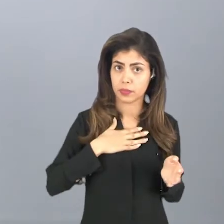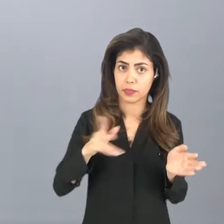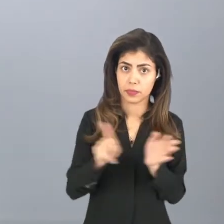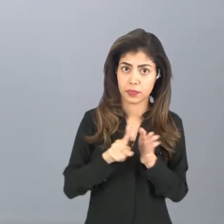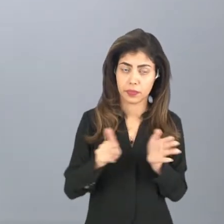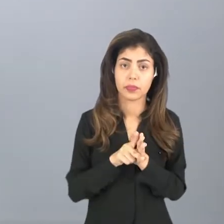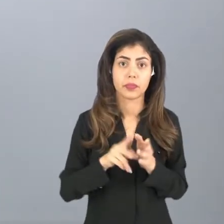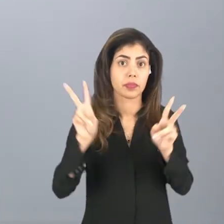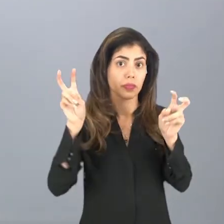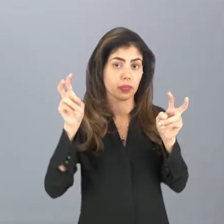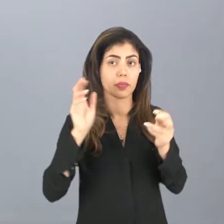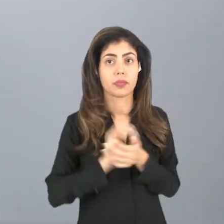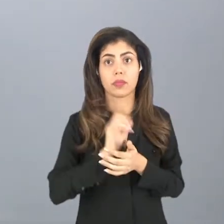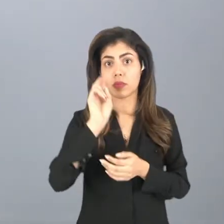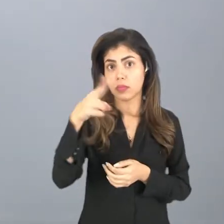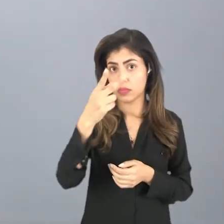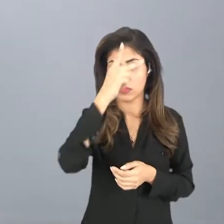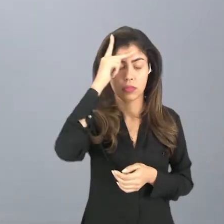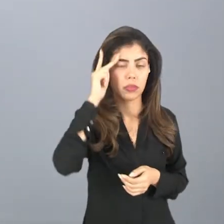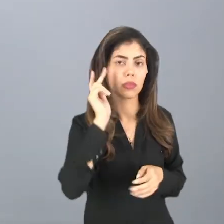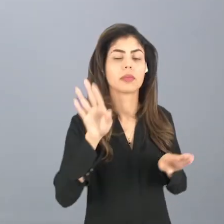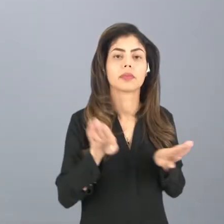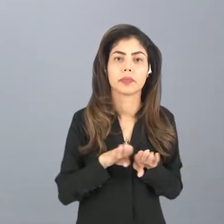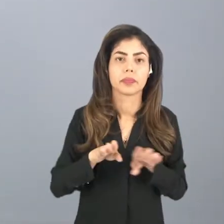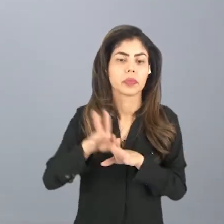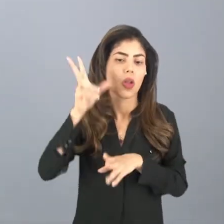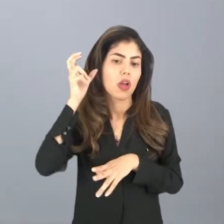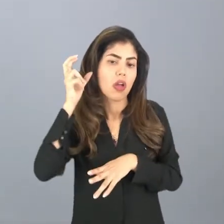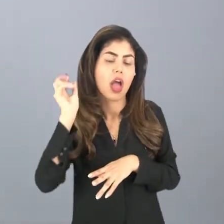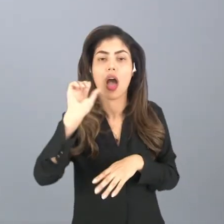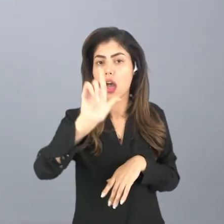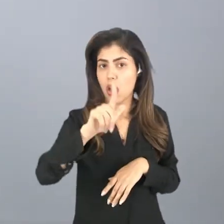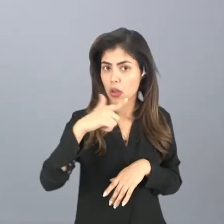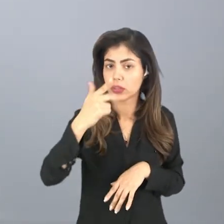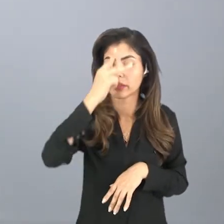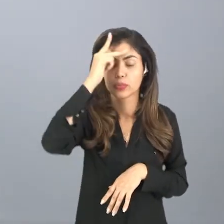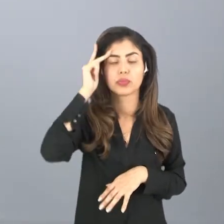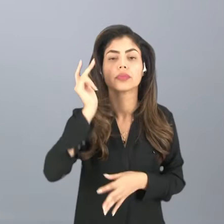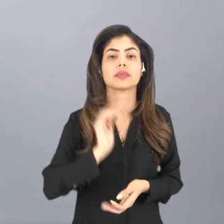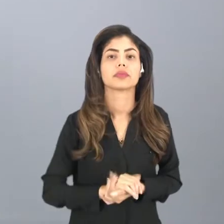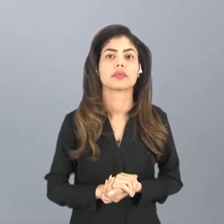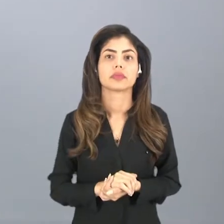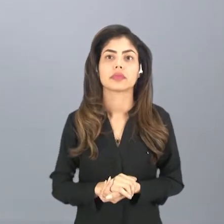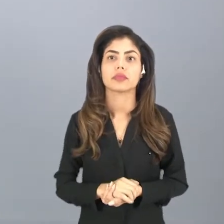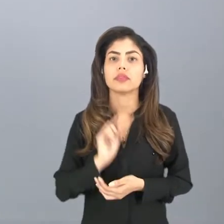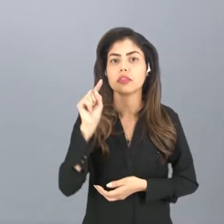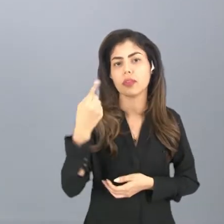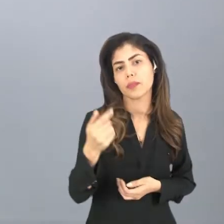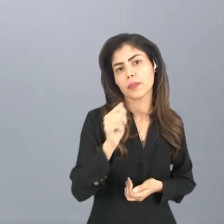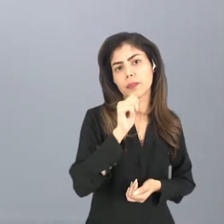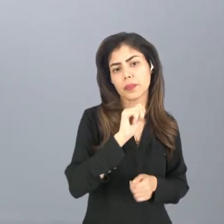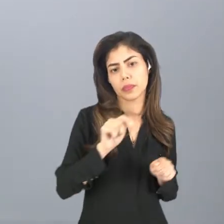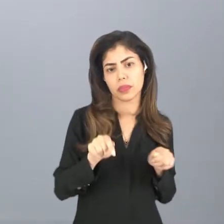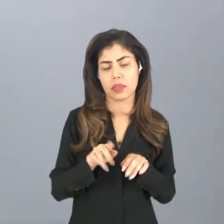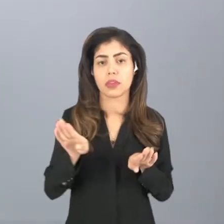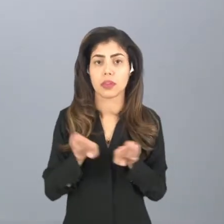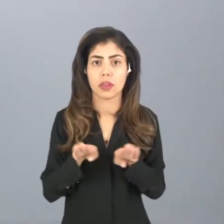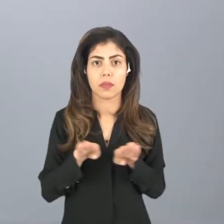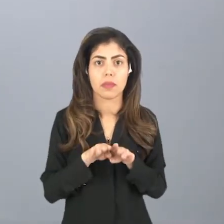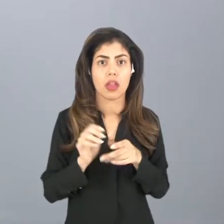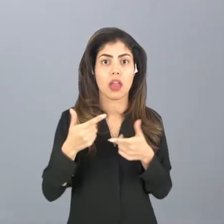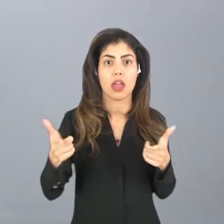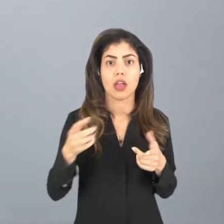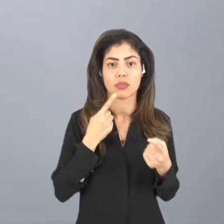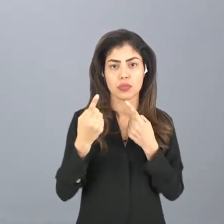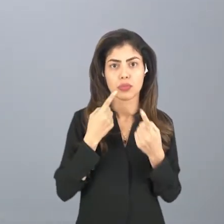sobre esse tema com outras pessoas, né, escutar a opinião dos outros e aí abrir discussões, né, sobre o tema